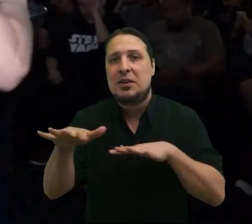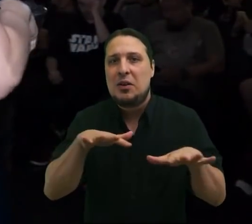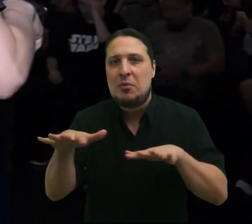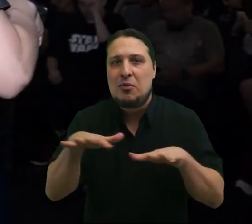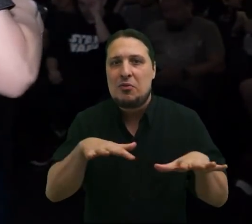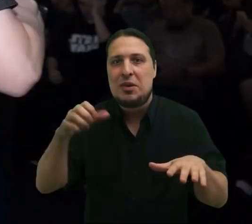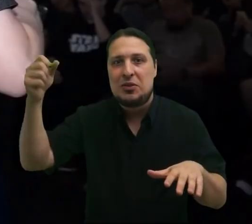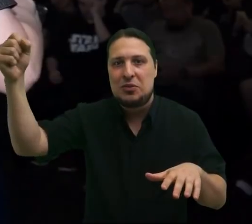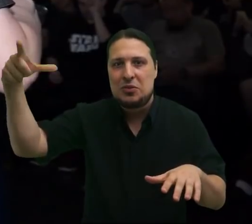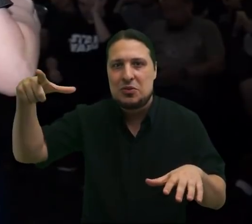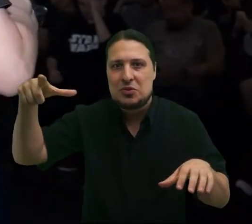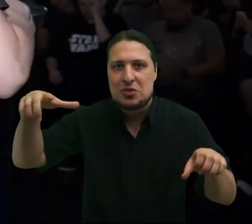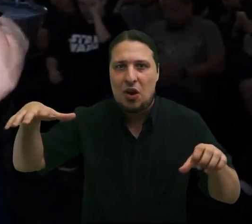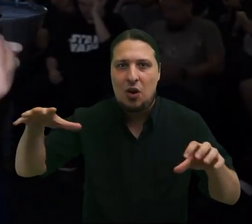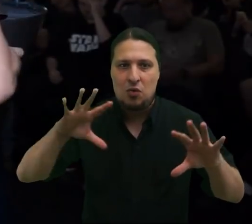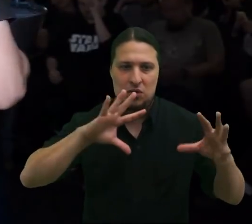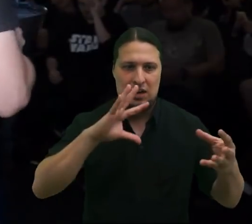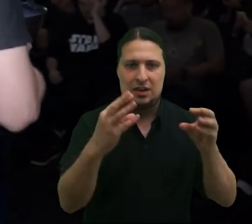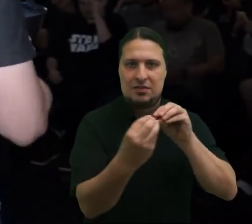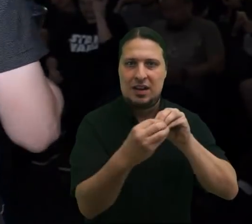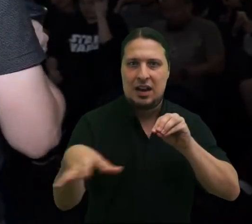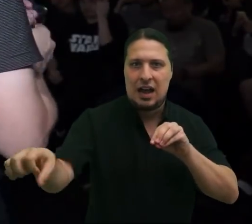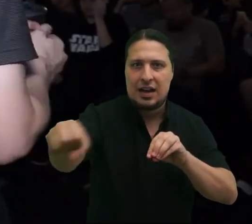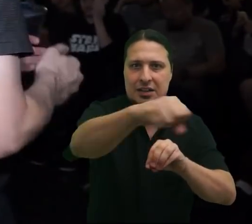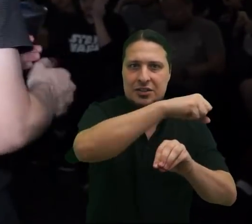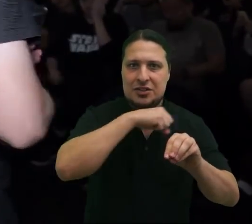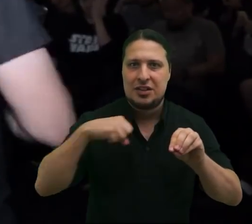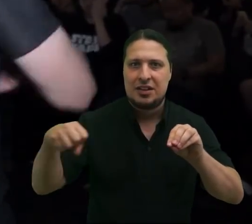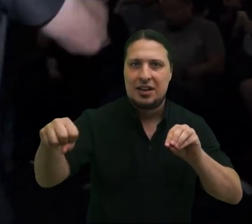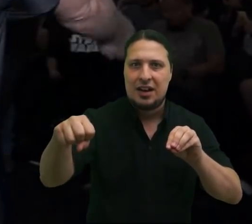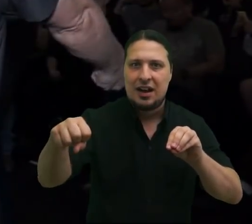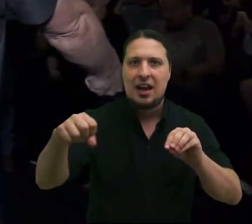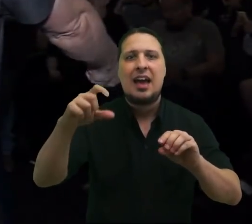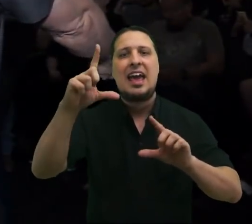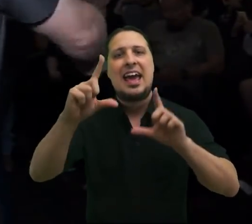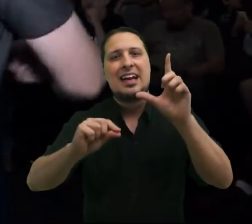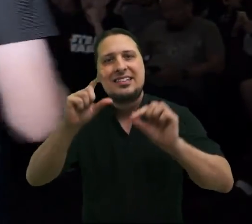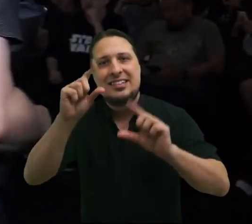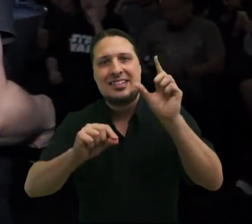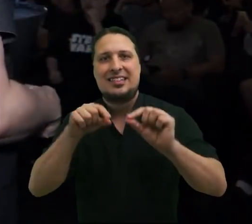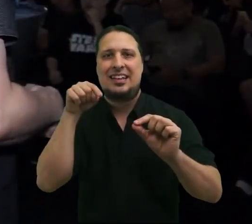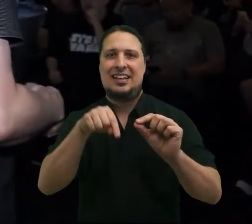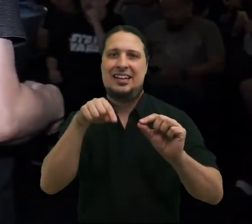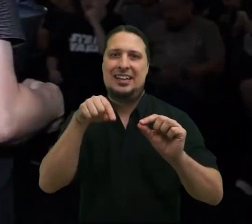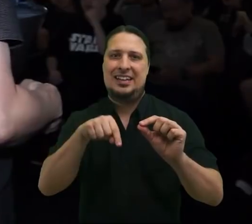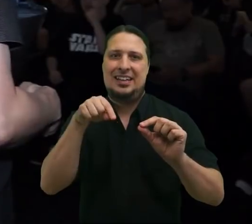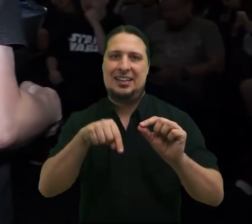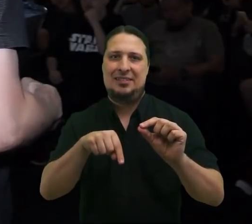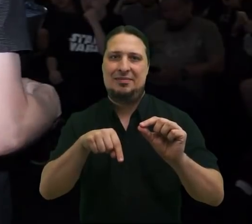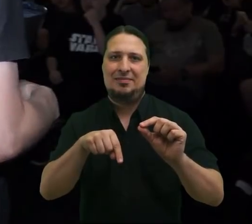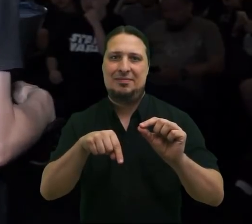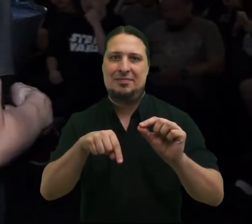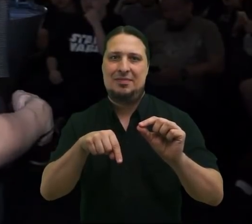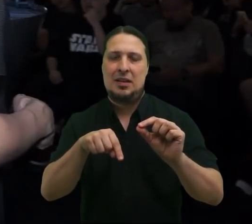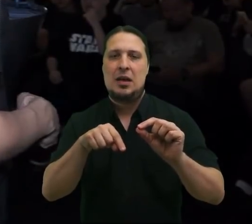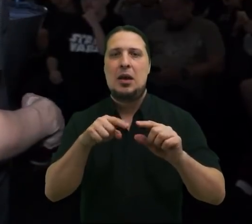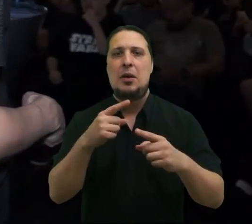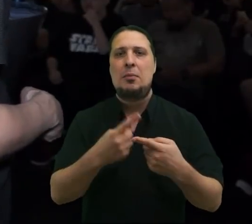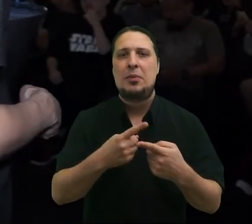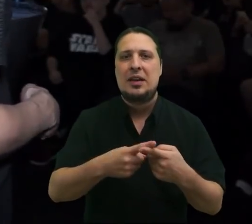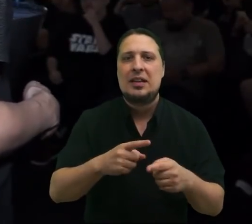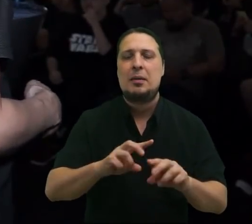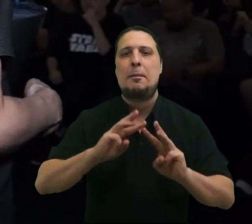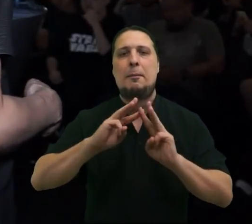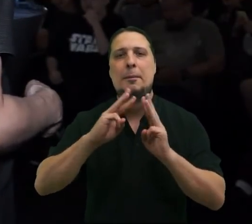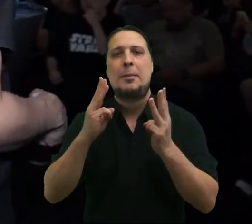do buraco negro que vai ditar o movimento. E aí vai acontecer uma mudança brusca nas órbitas. Tá? E é assim